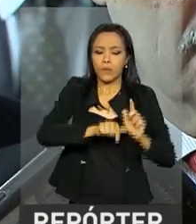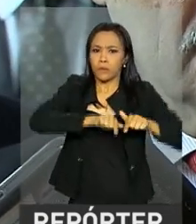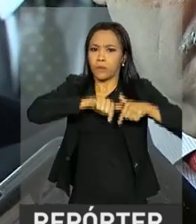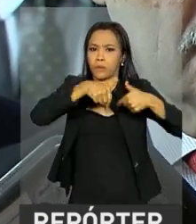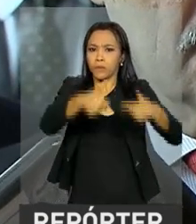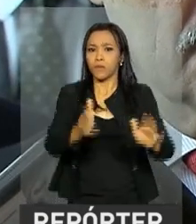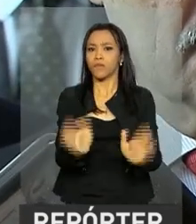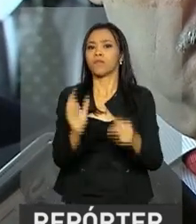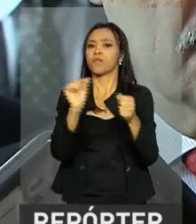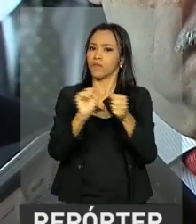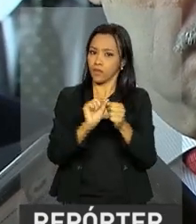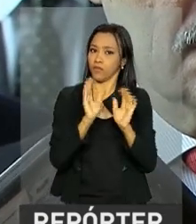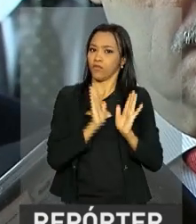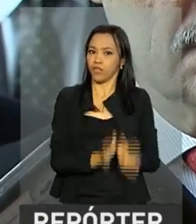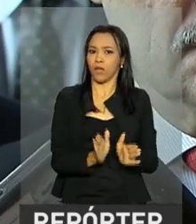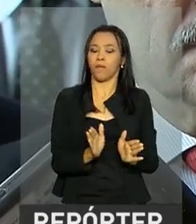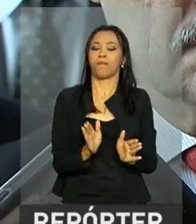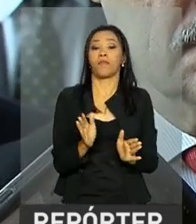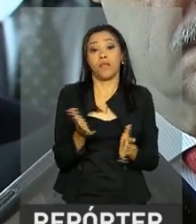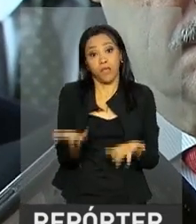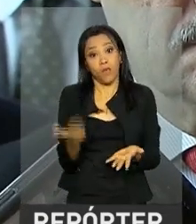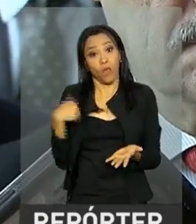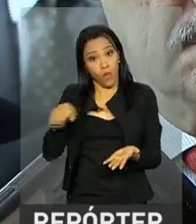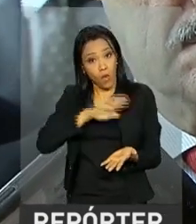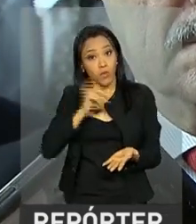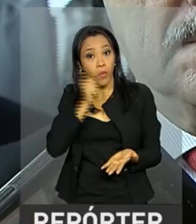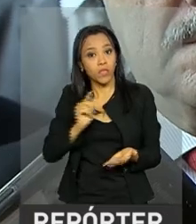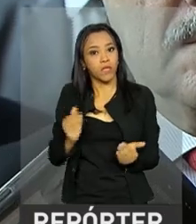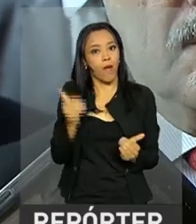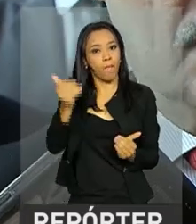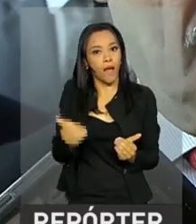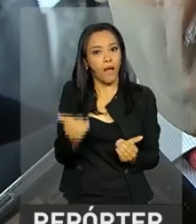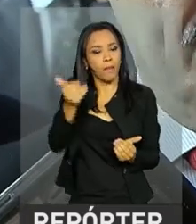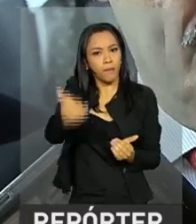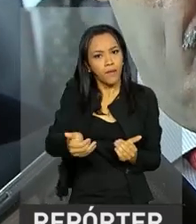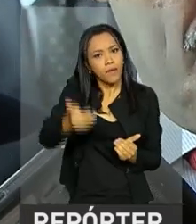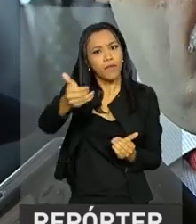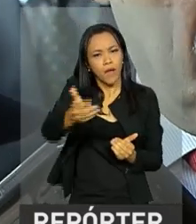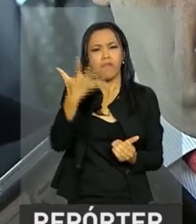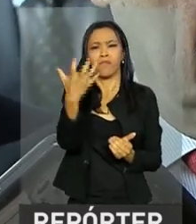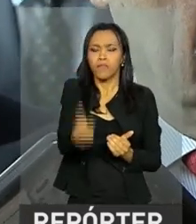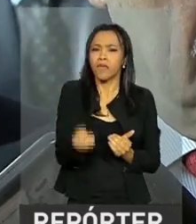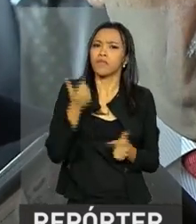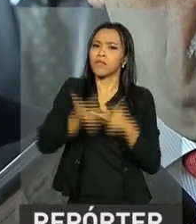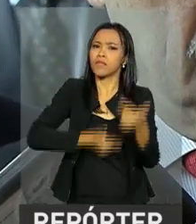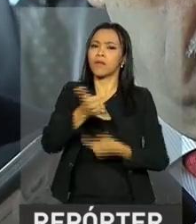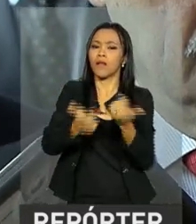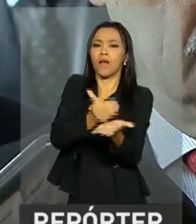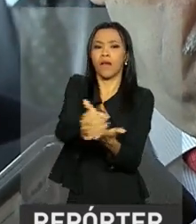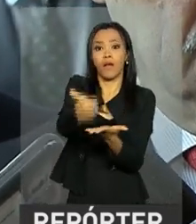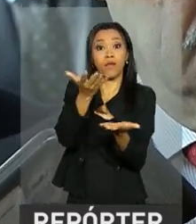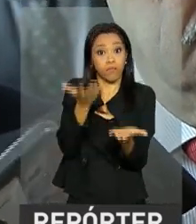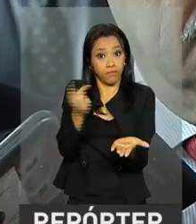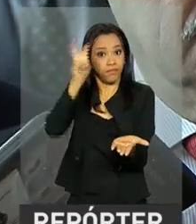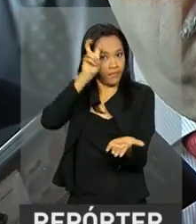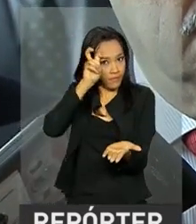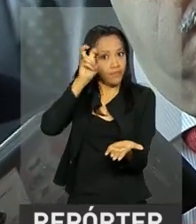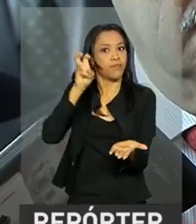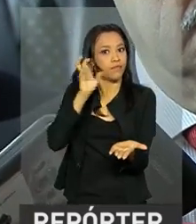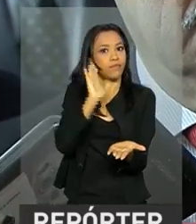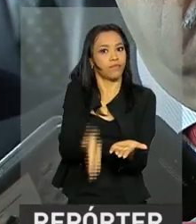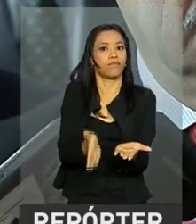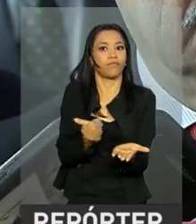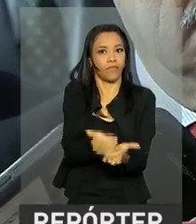feito. Portanto, estamos avançando, já vamos começar a trabalhar na quinta-feira,